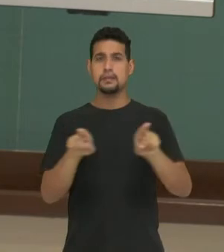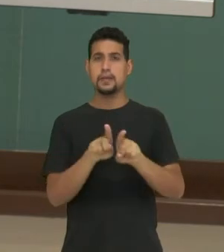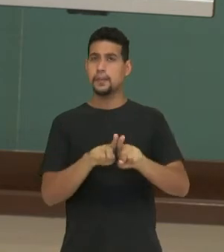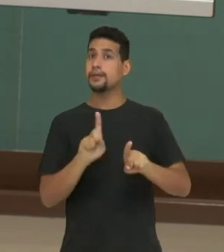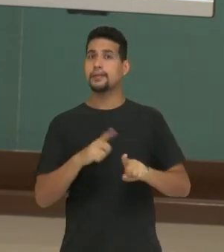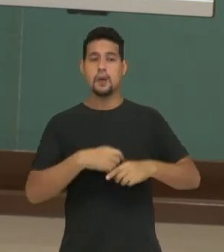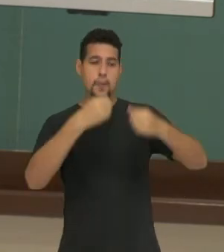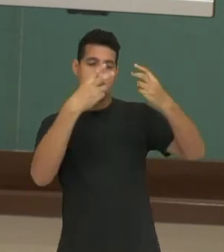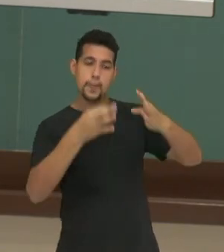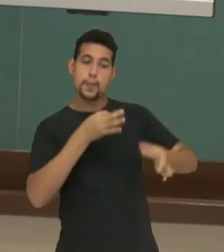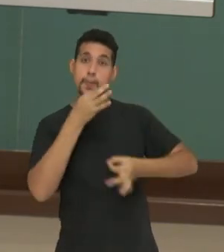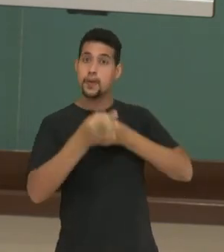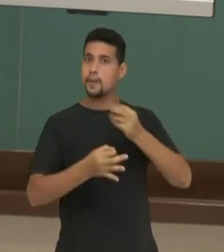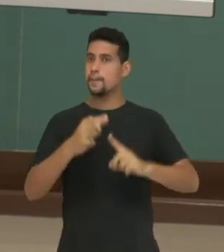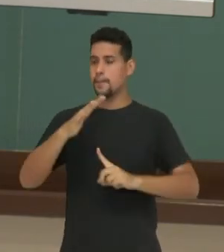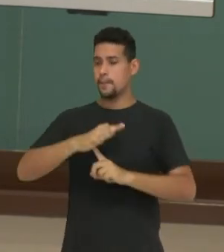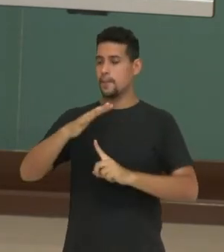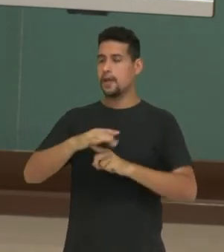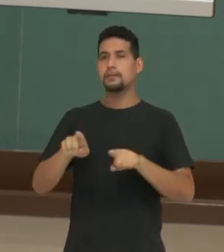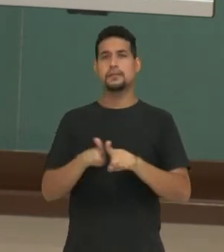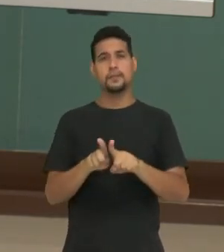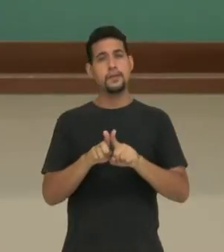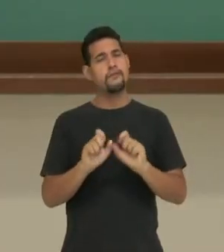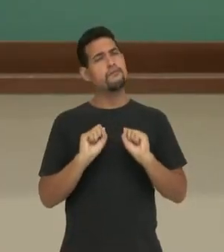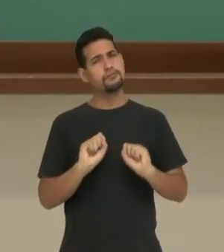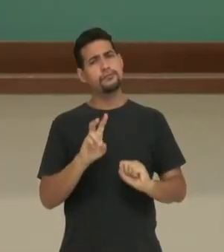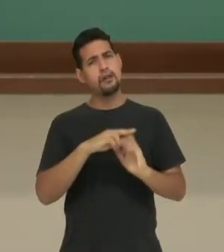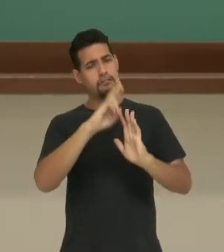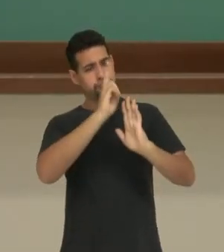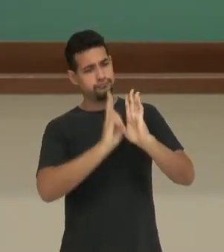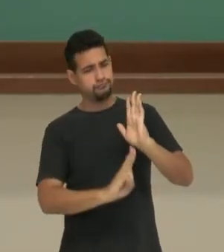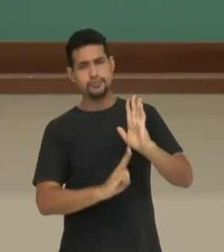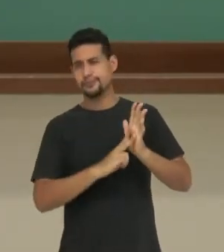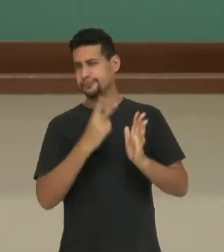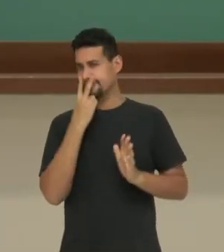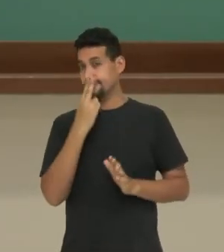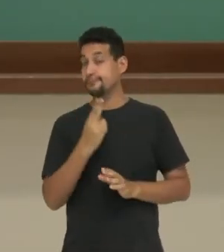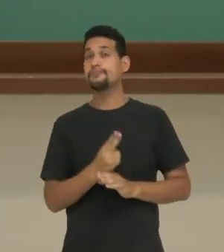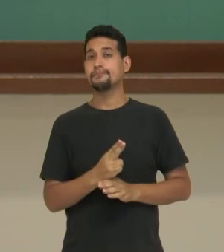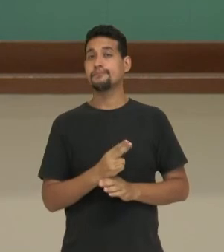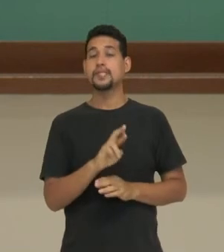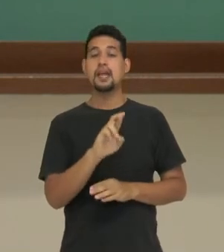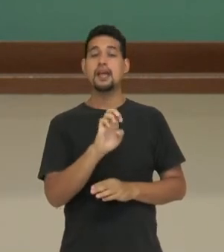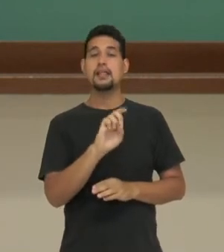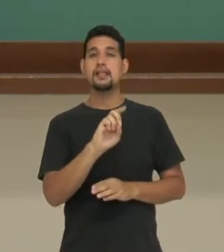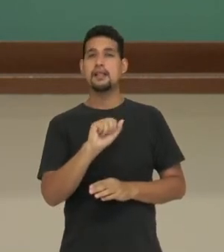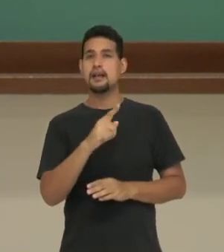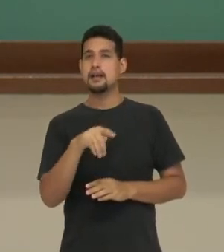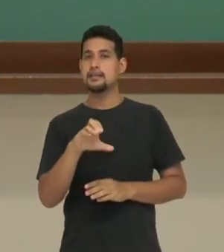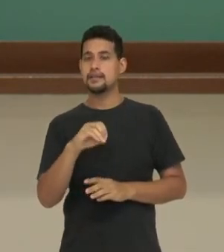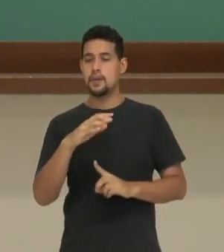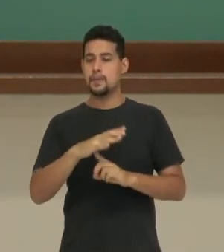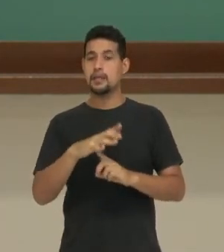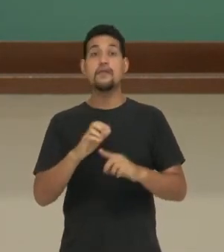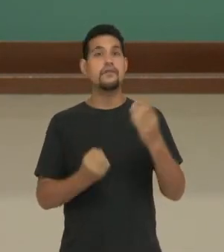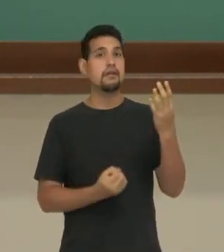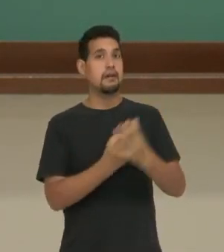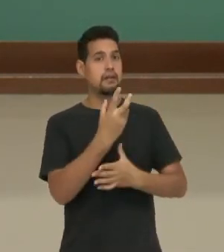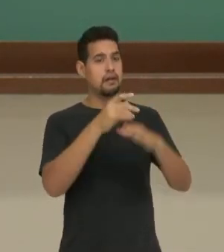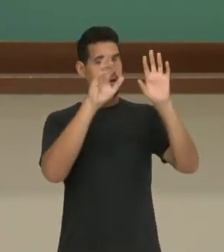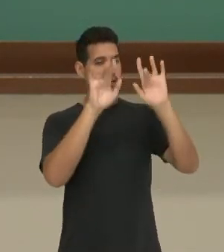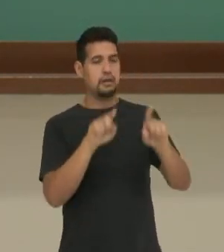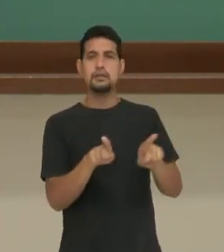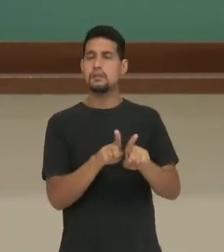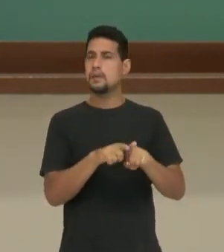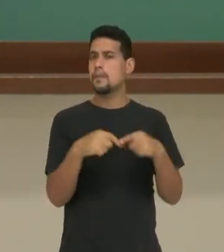plataforma Redação Paraná. Provavelmente vocês já ouviram falar nessa plataforma. É uma plataforma digital que foi criada para atender